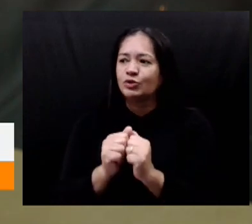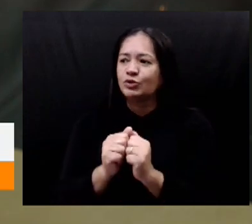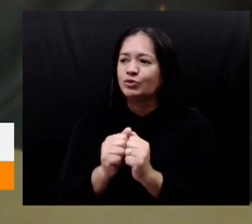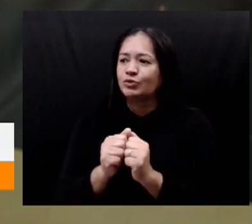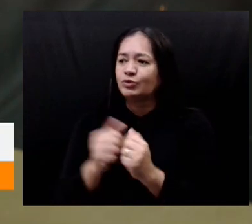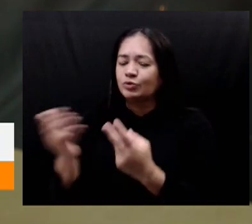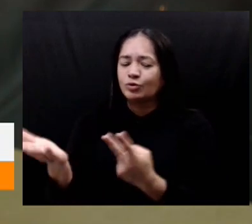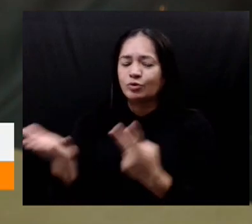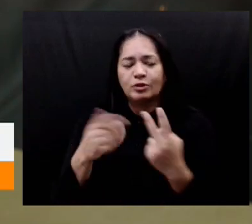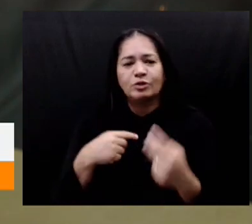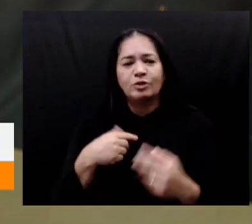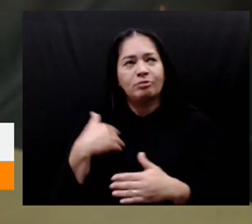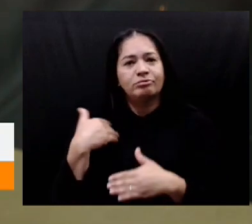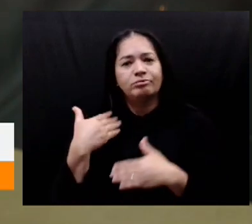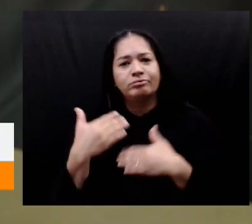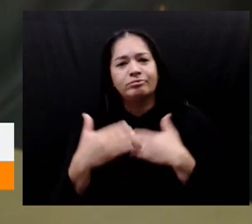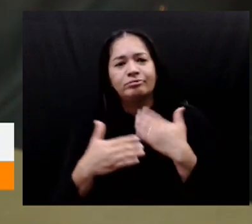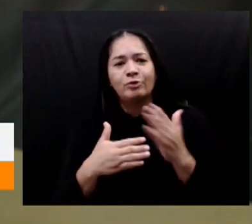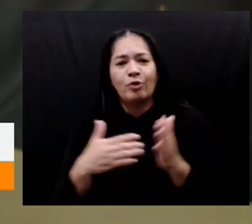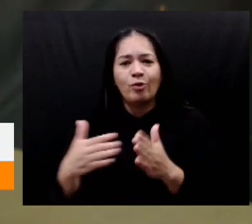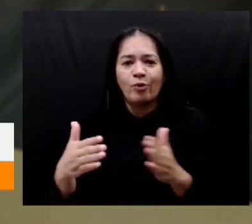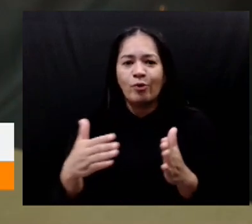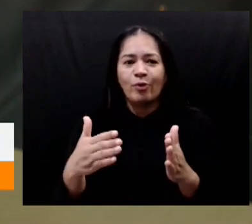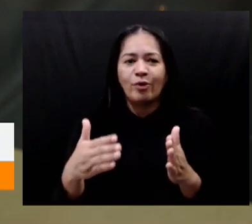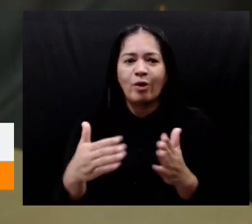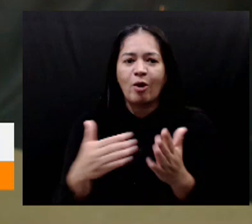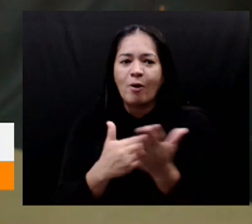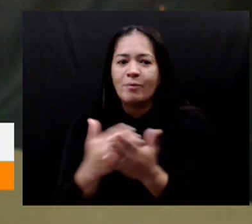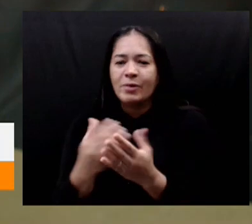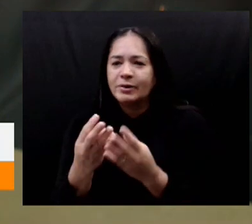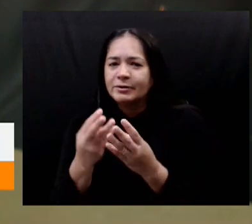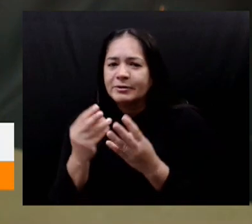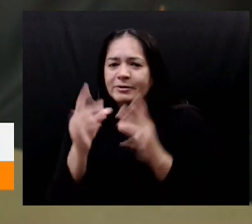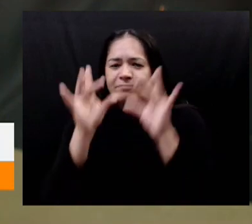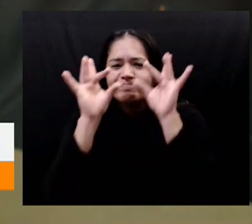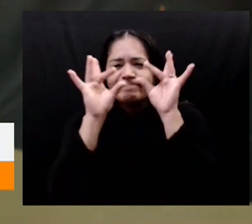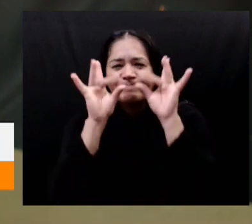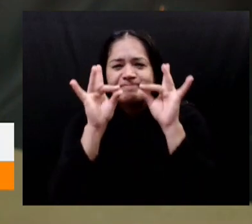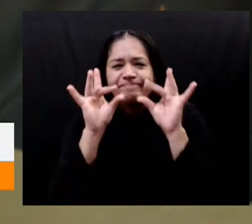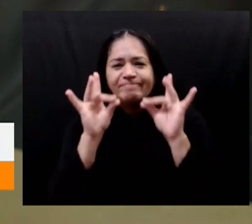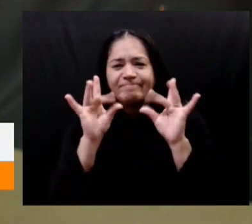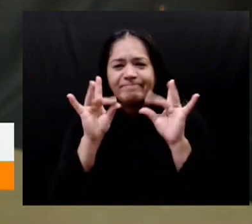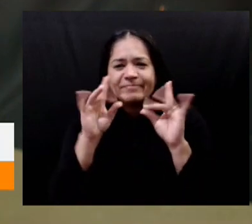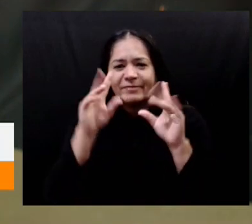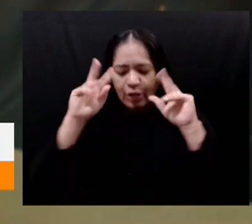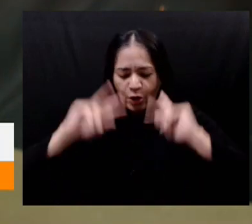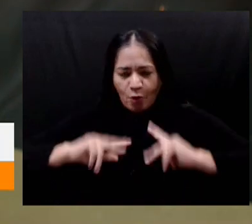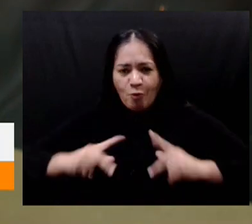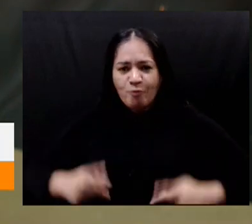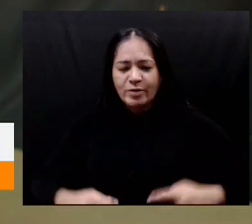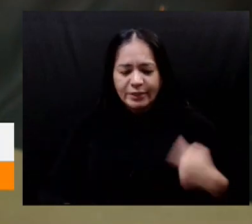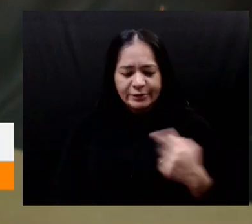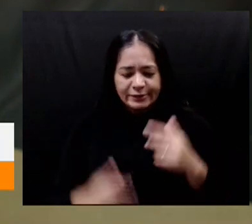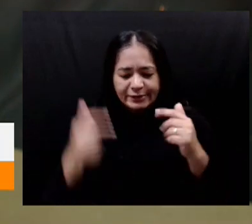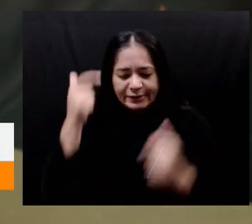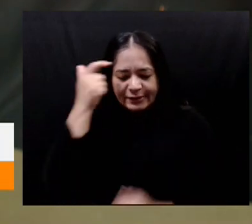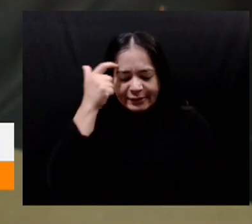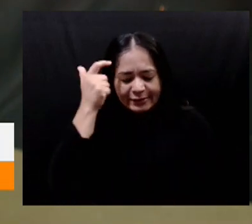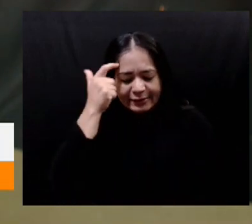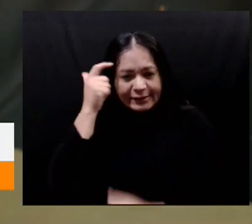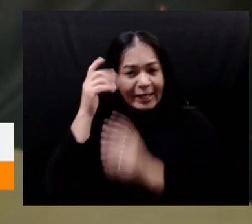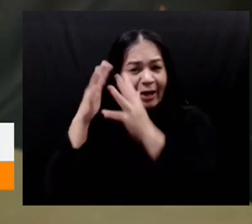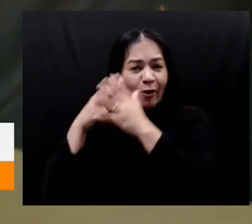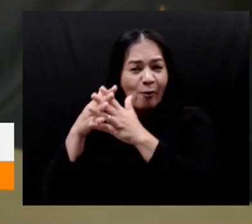um caminho que a gente começa a esmiuçar o ser humano, né, a nossa cabeça é complexo